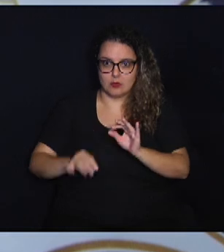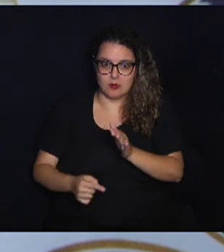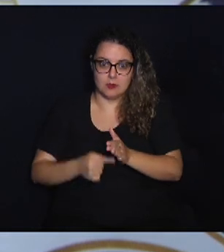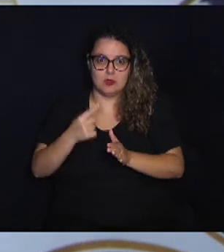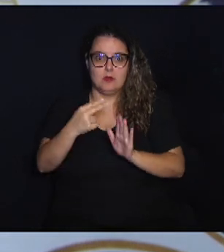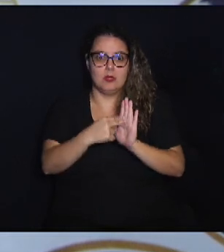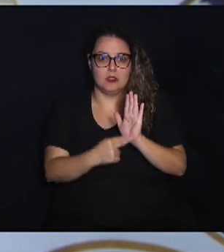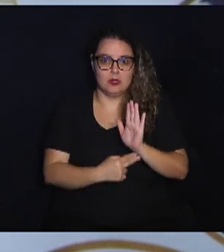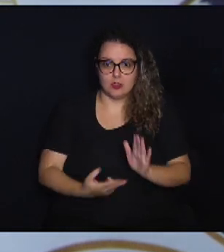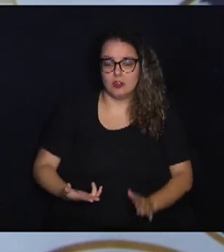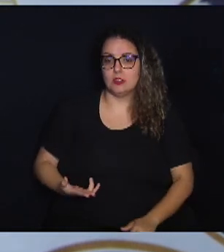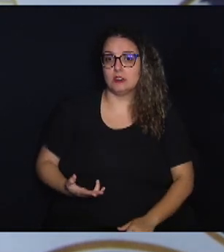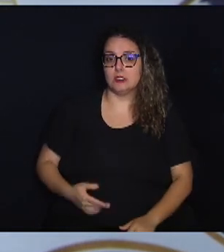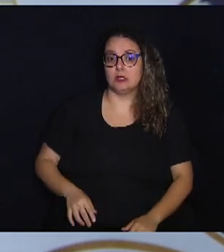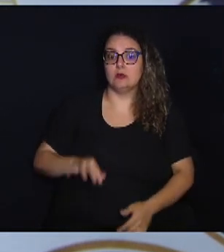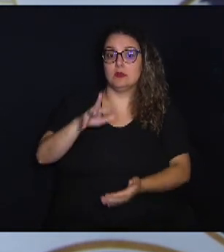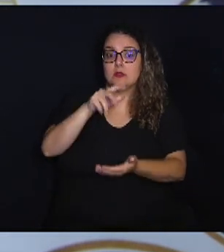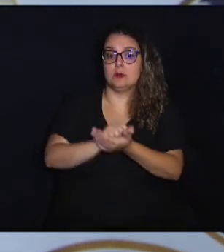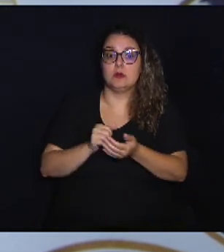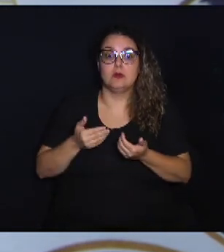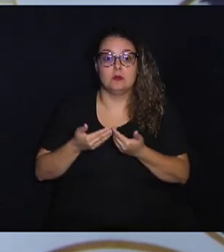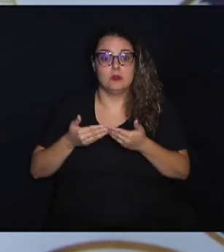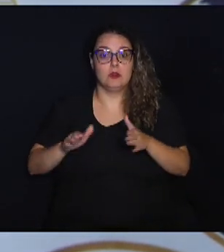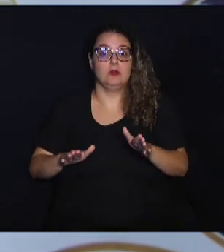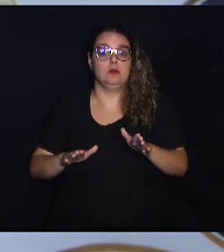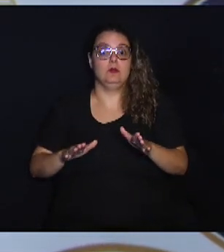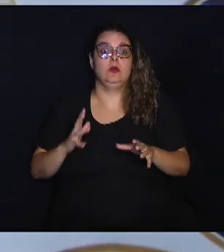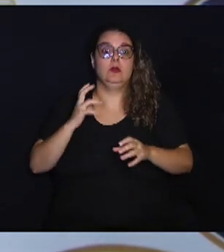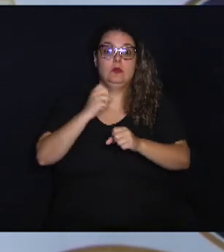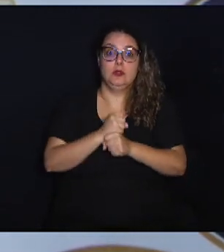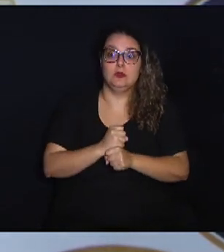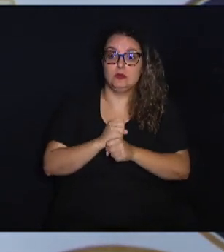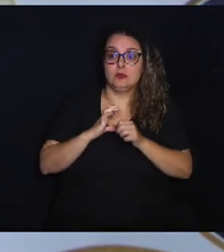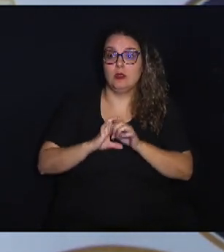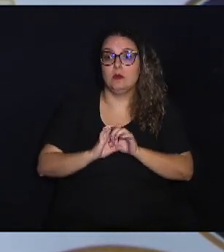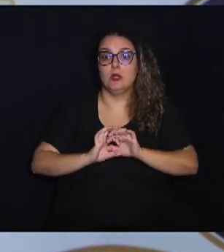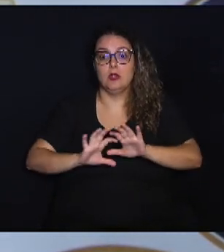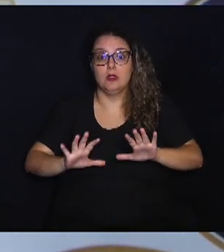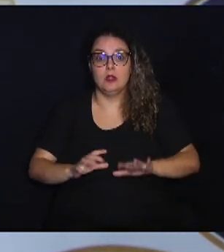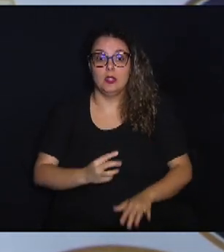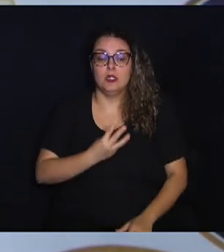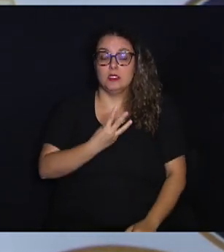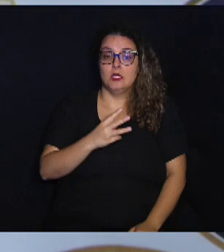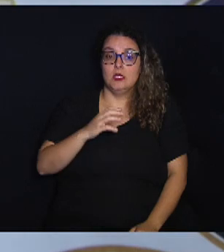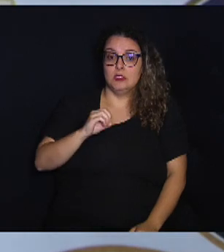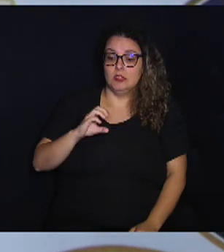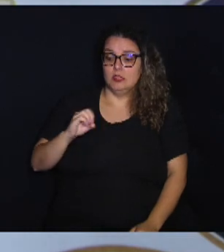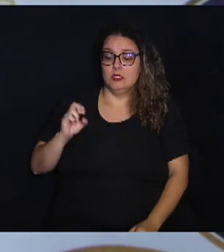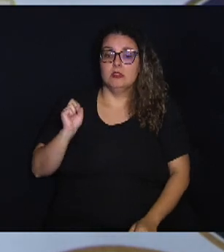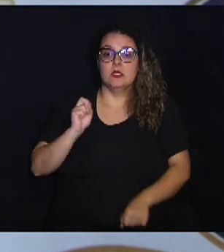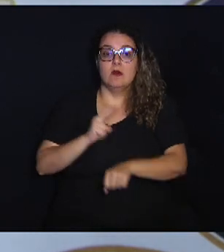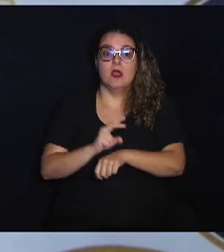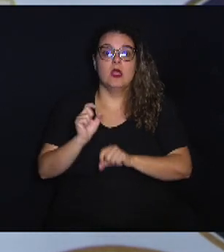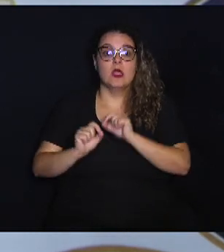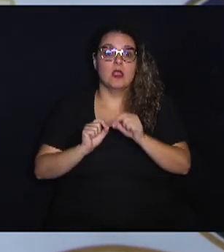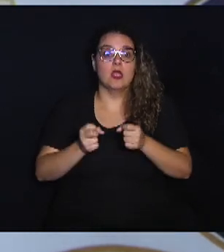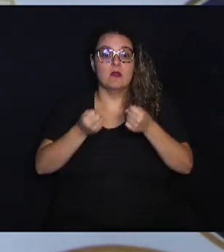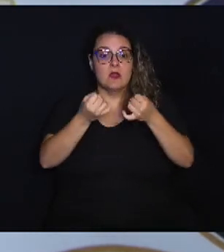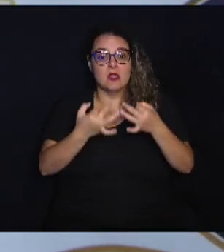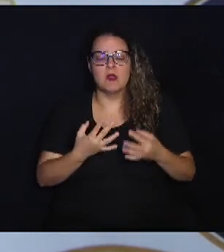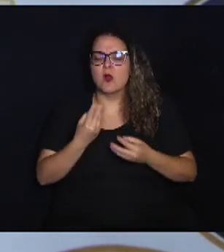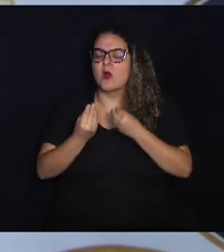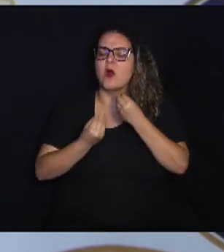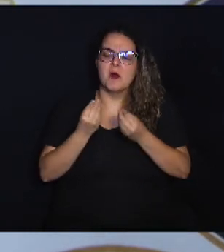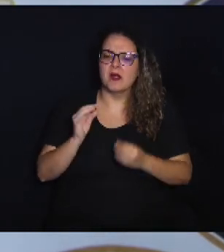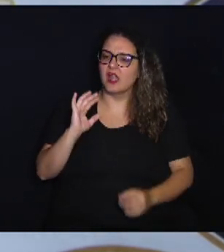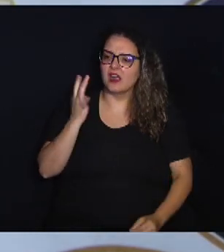Nota está com as inscrições abertas e ao todo são disponibilizadas 300 vagas. E quem vai explicar melhor sobre como funciona